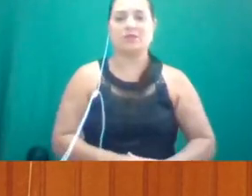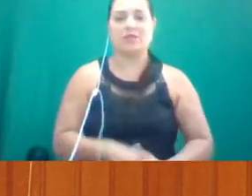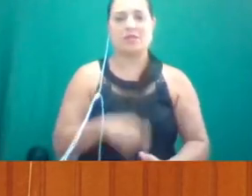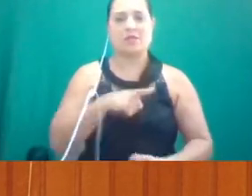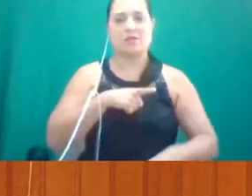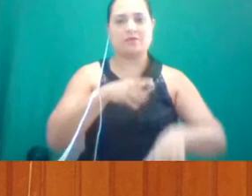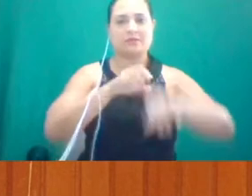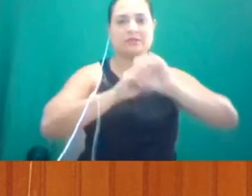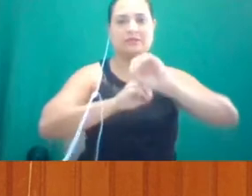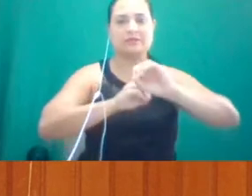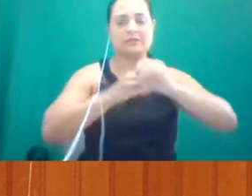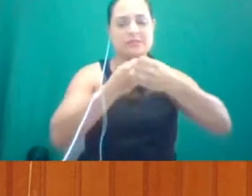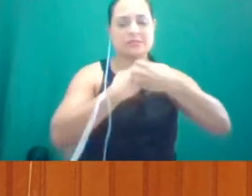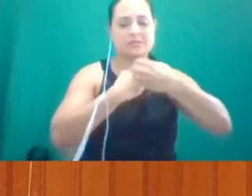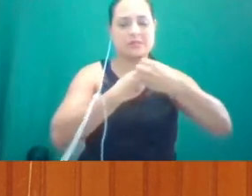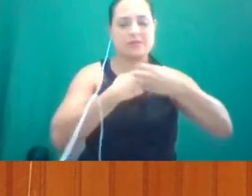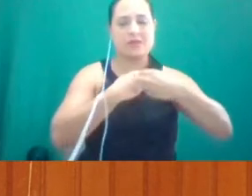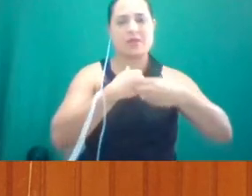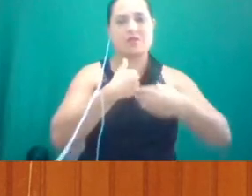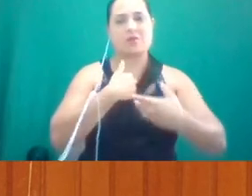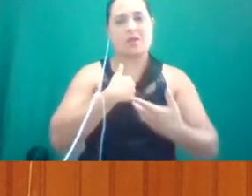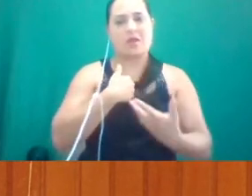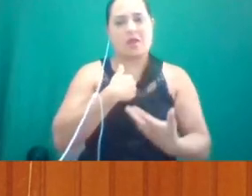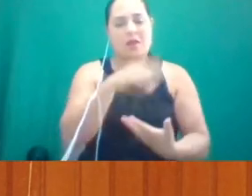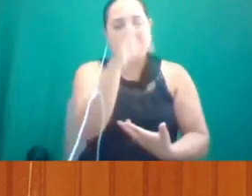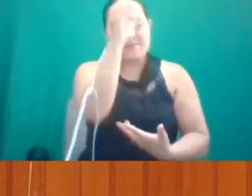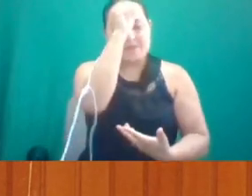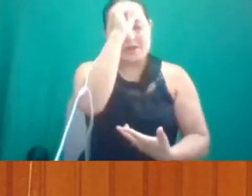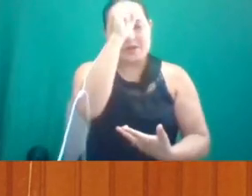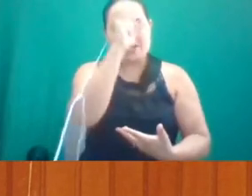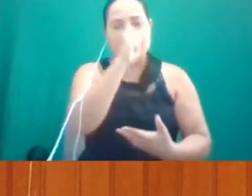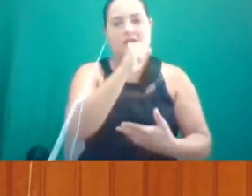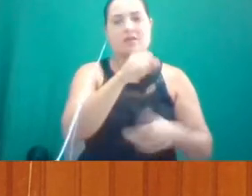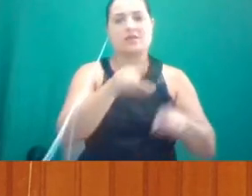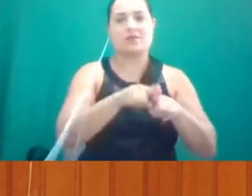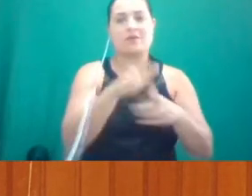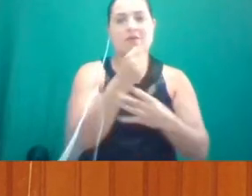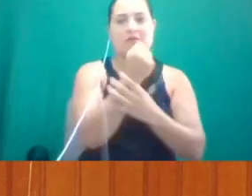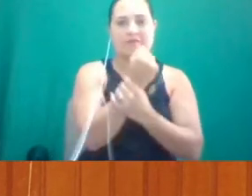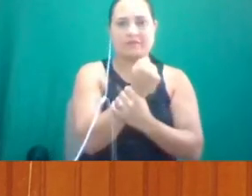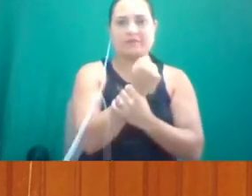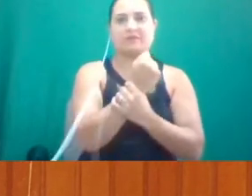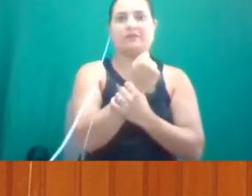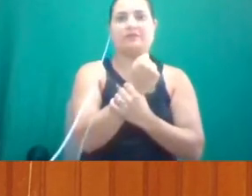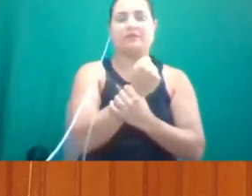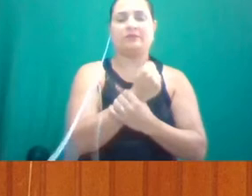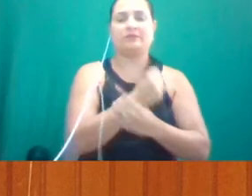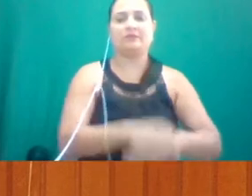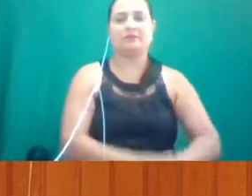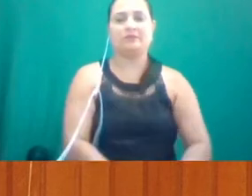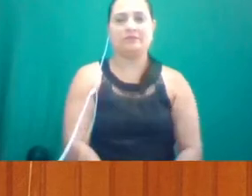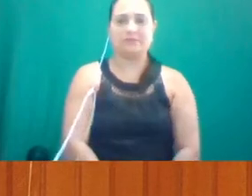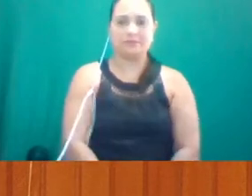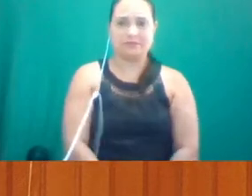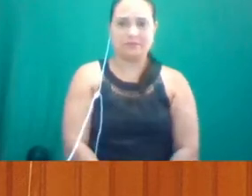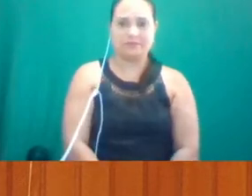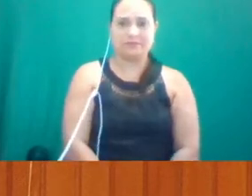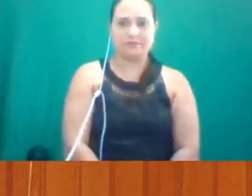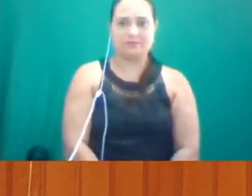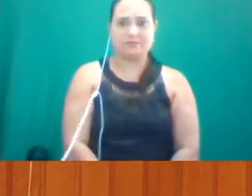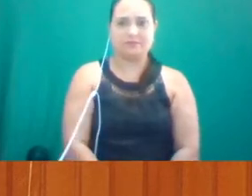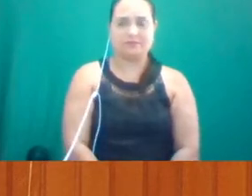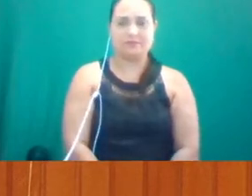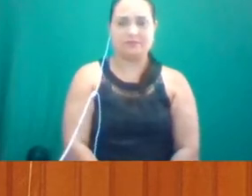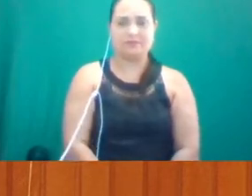E neste momento, faremos a leitura dos nomes de todos os juramentistas dos cursos de licenciatura. E